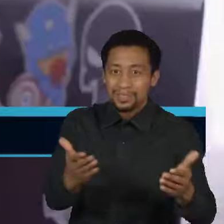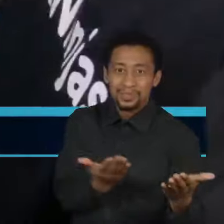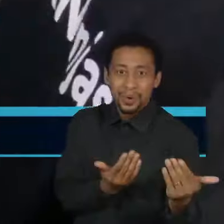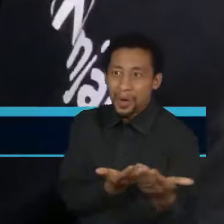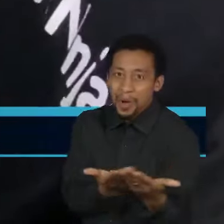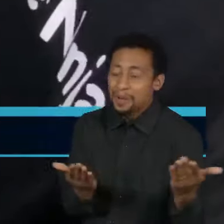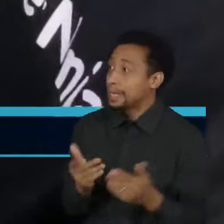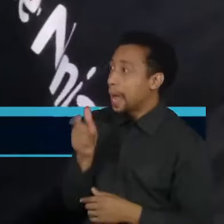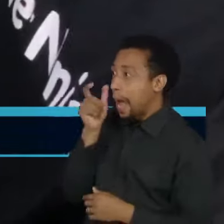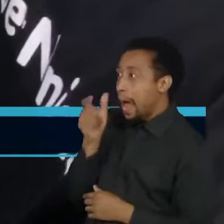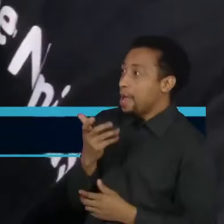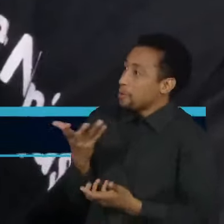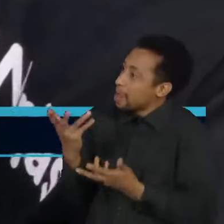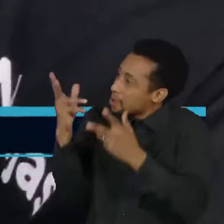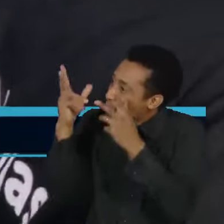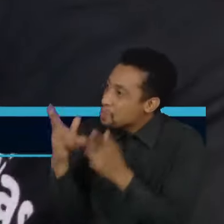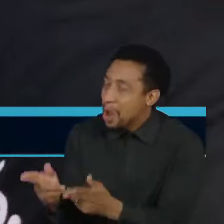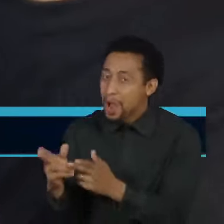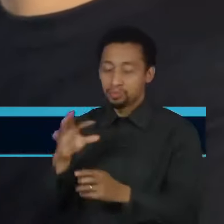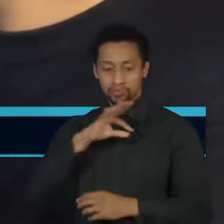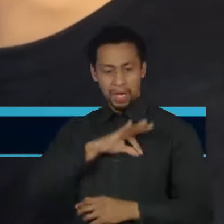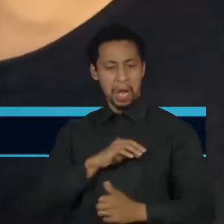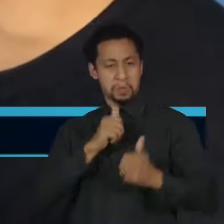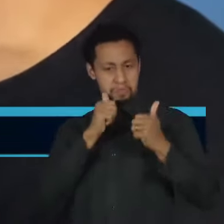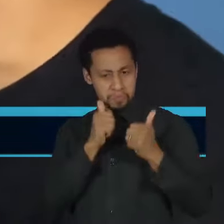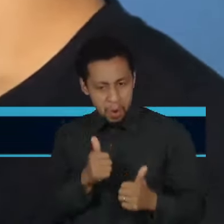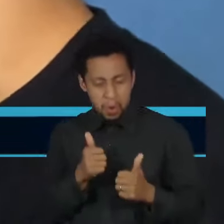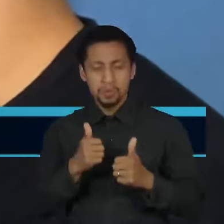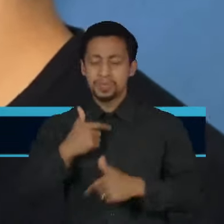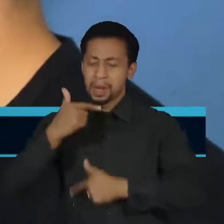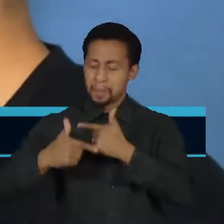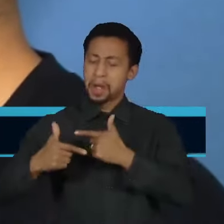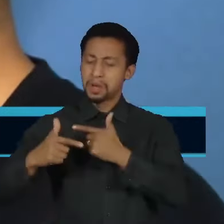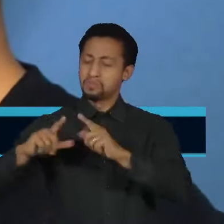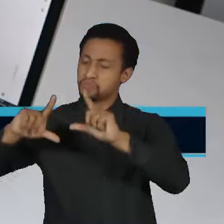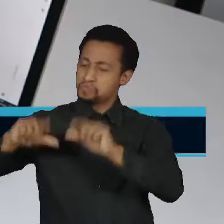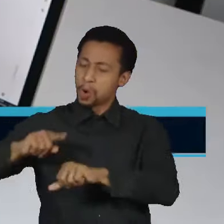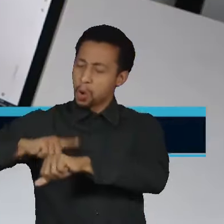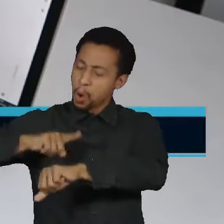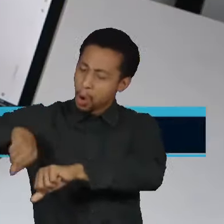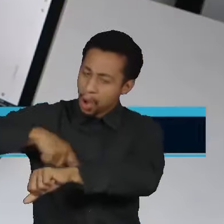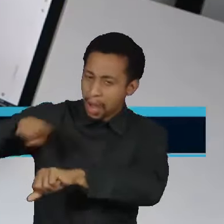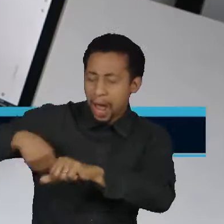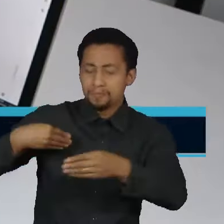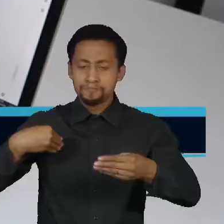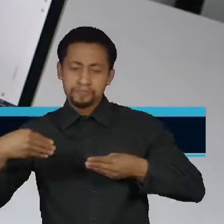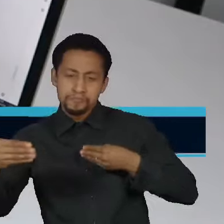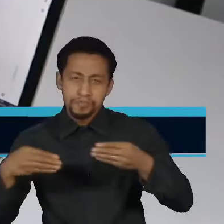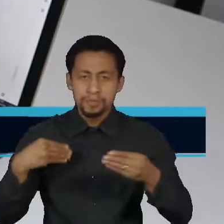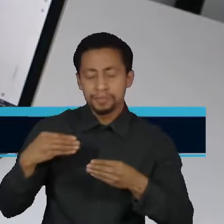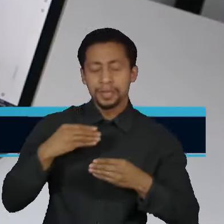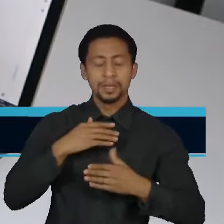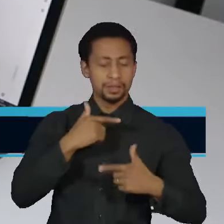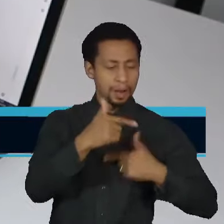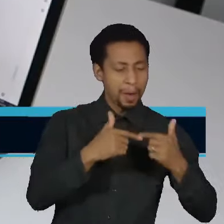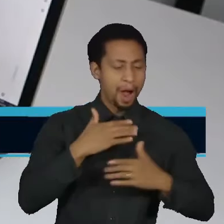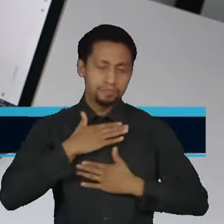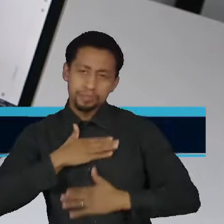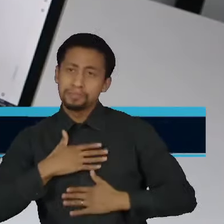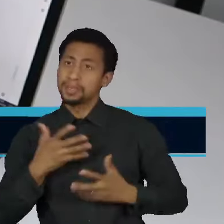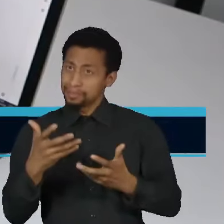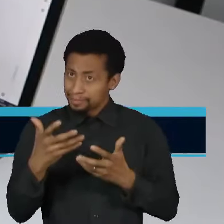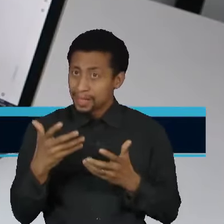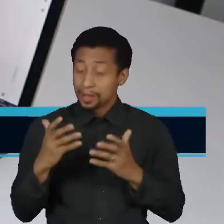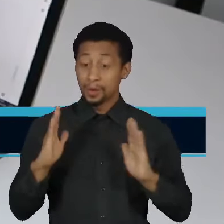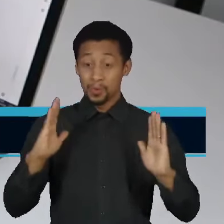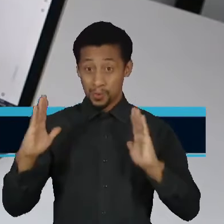bem. Esse emprego dos sonhos ganhou força durante a pandemia, principalmente entre os jovens da geração Z, que nasceram entre